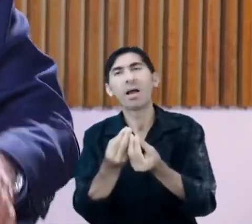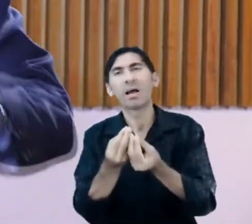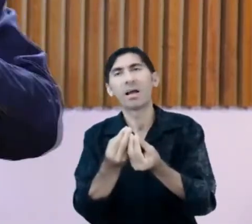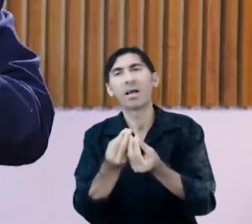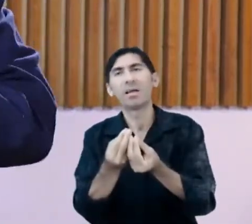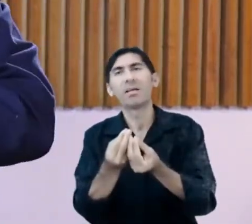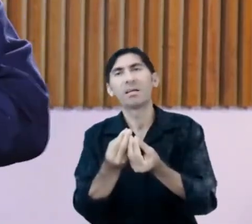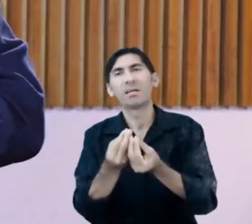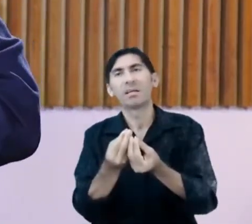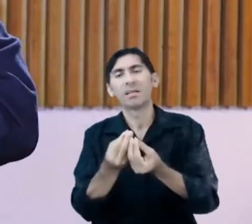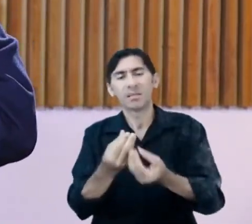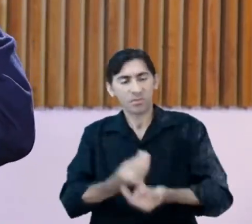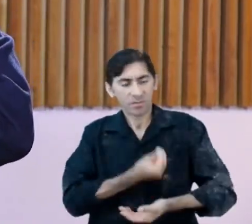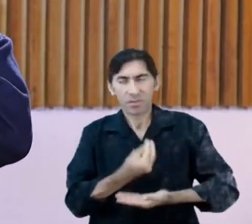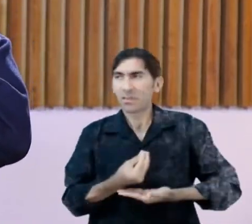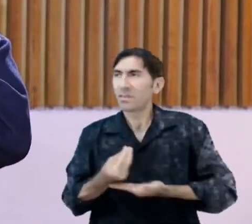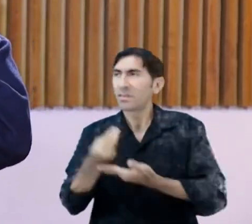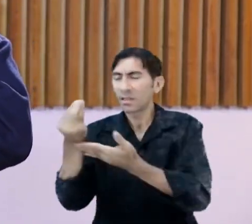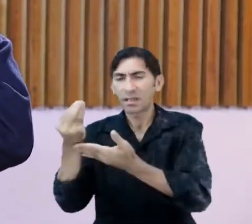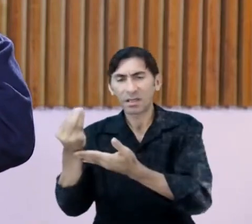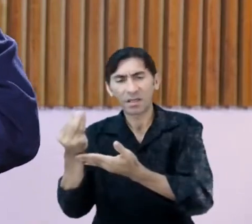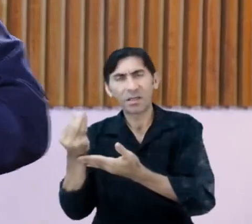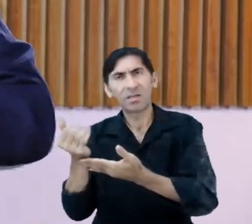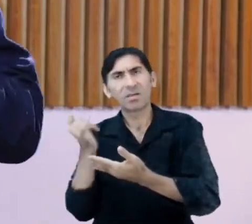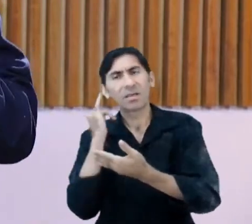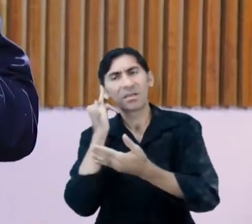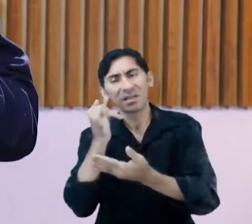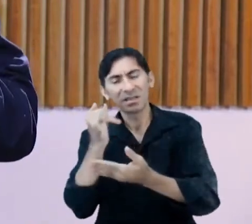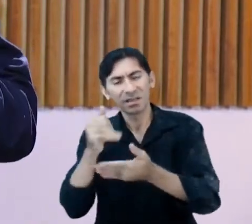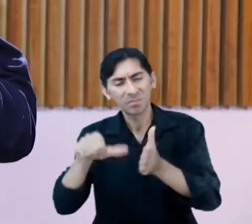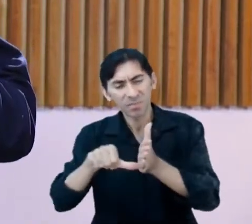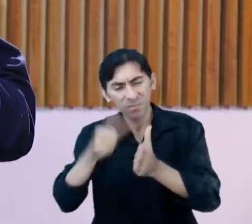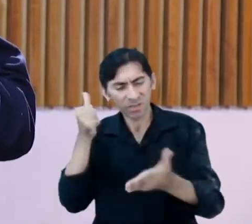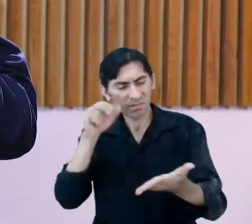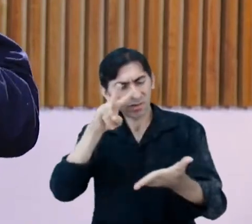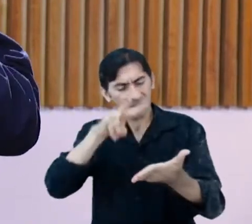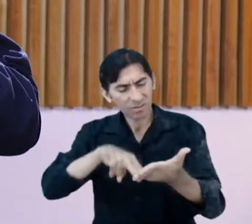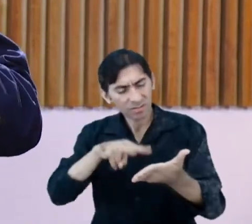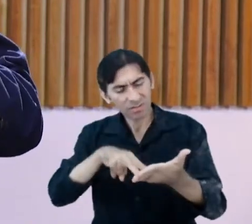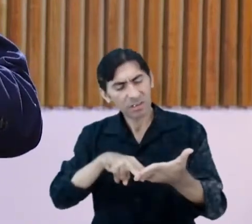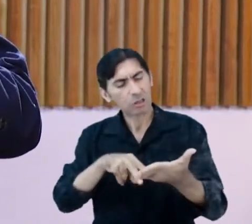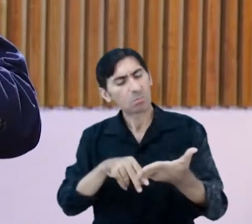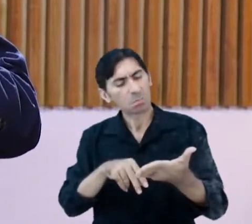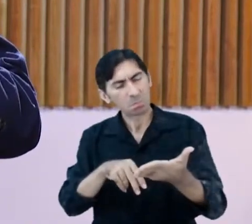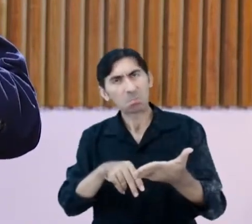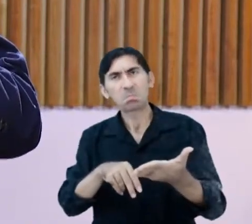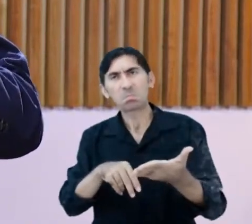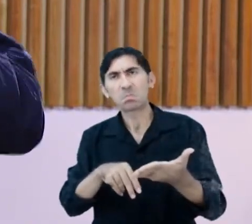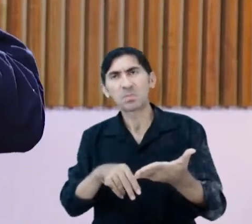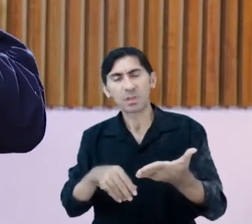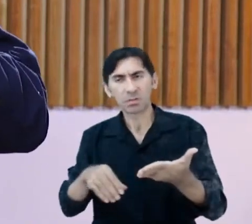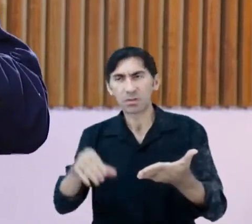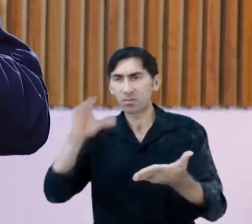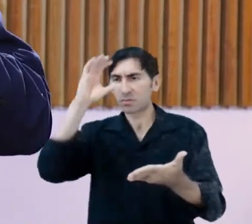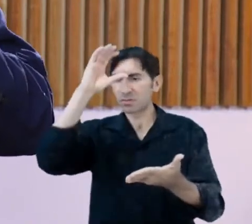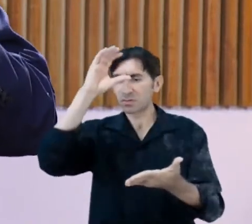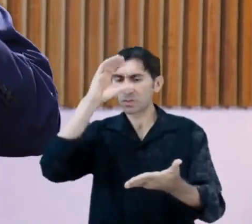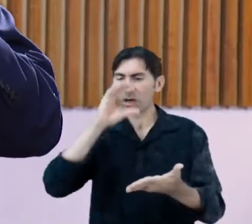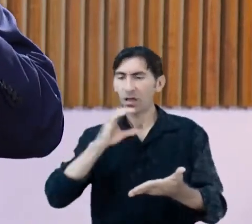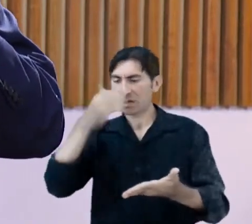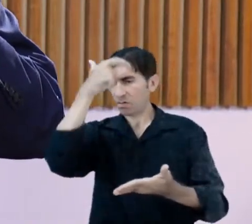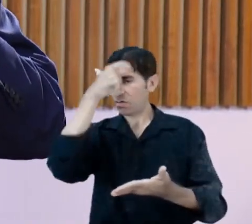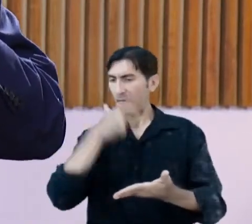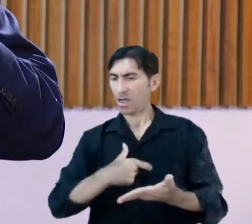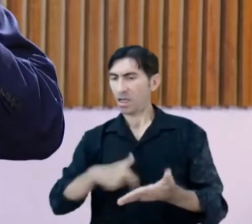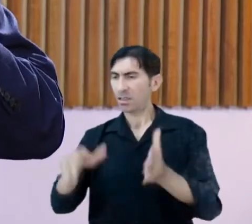confessar que a primeira vez que eu vi esse texto, diz assim: quando o caráter de Cristo se reproduzir perfeitamente em seu